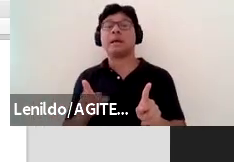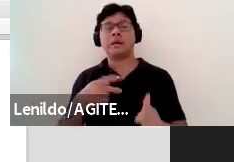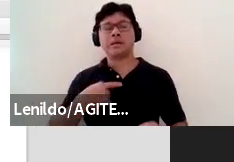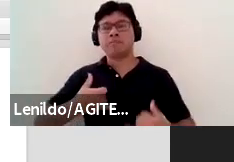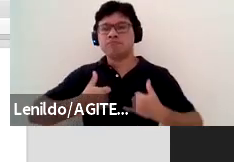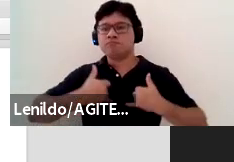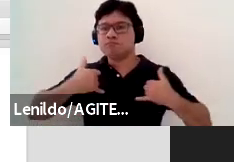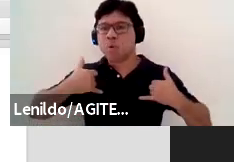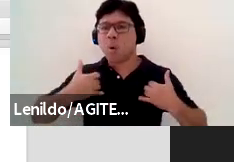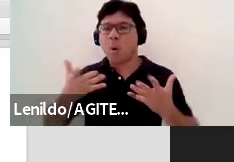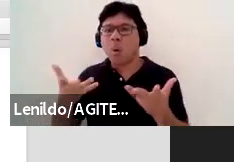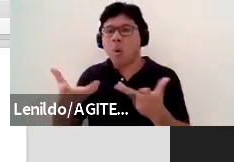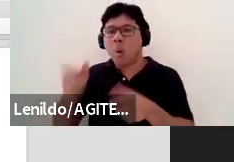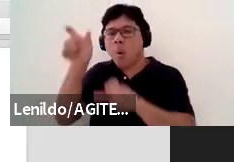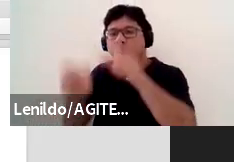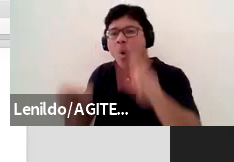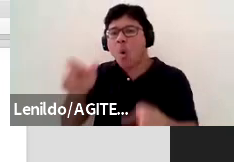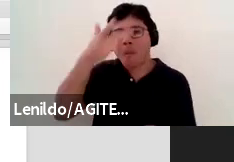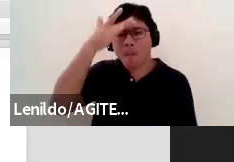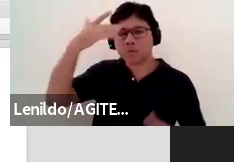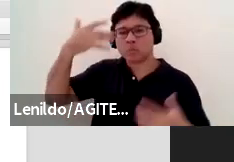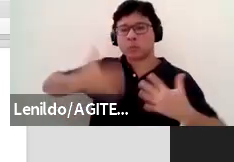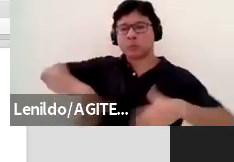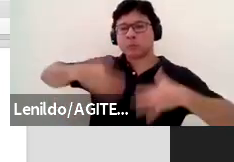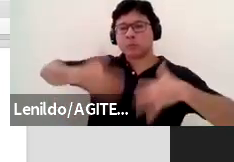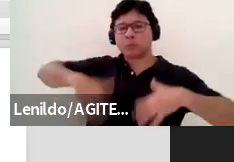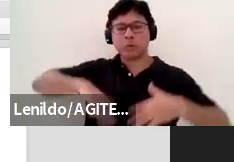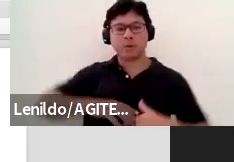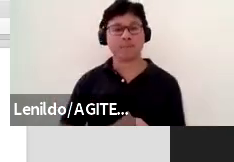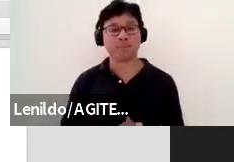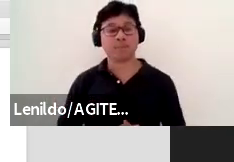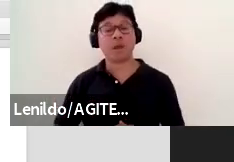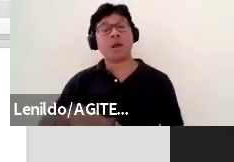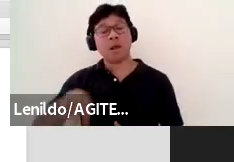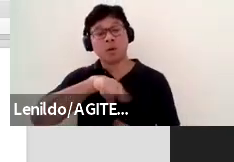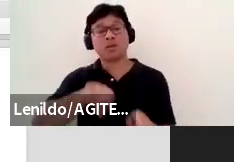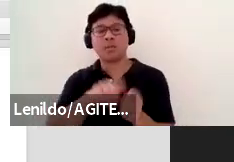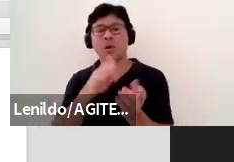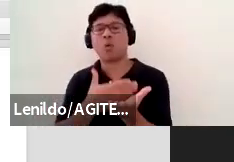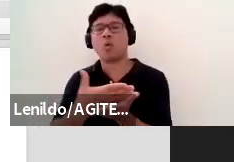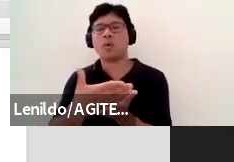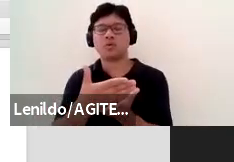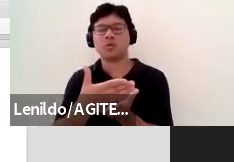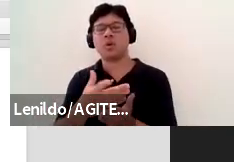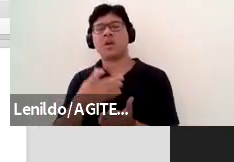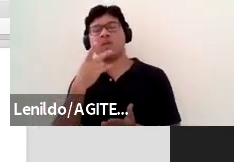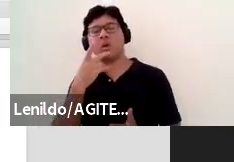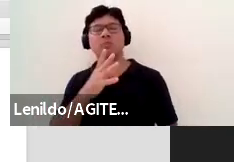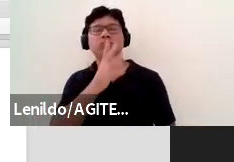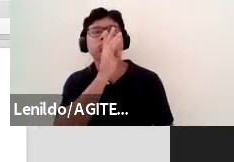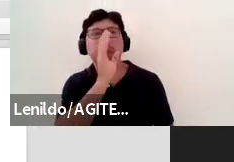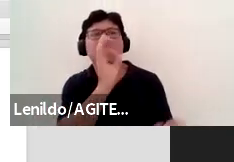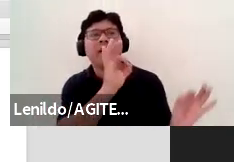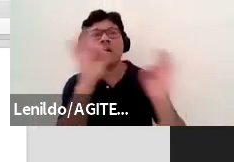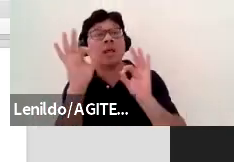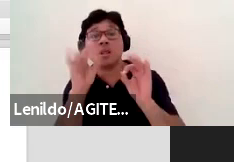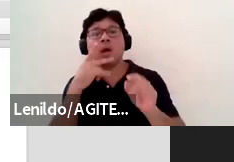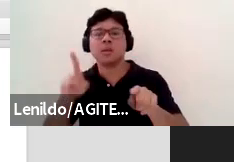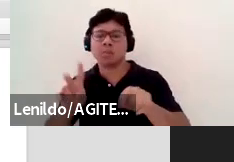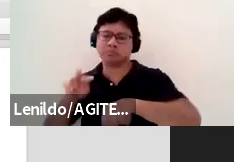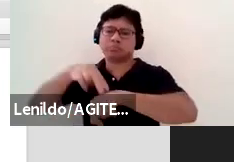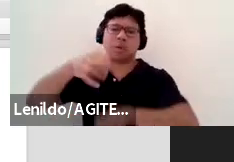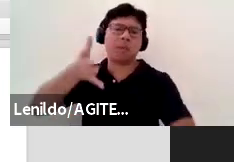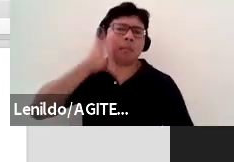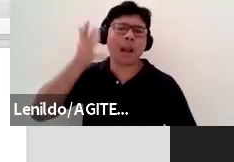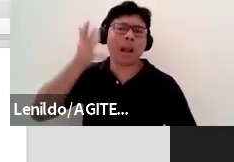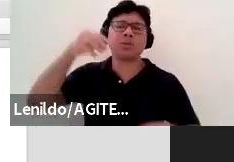pessoas incríveis, né? A gente também começou a participar não só como ouvinte, mas como palestrantes da Abrates, né?